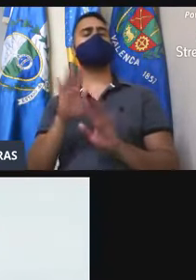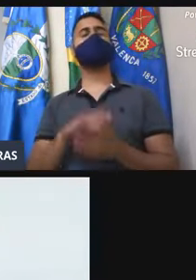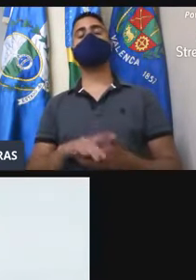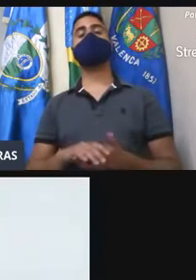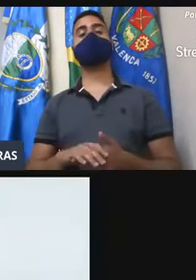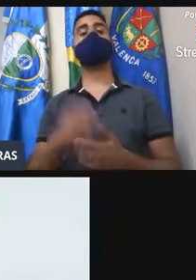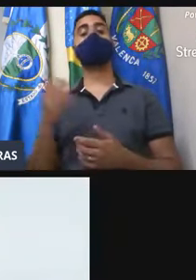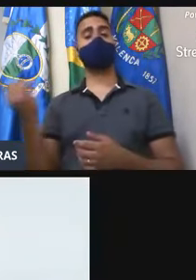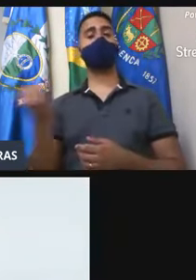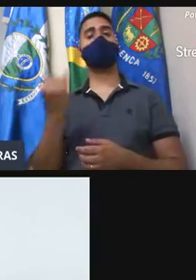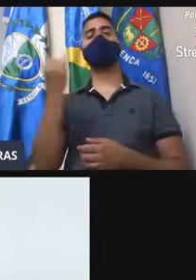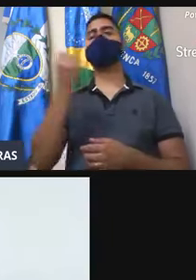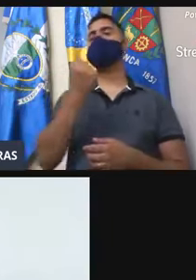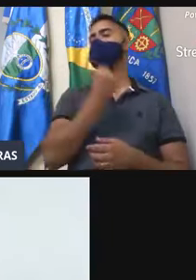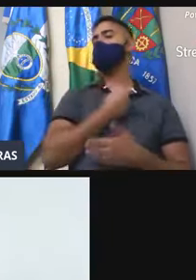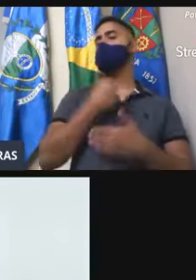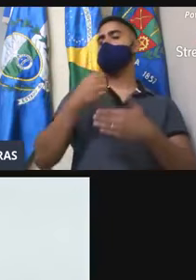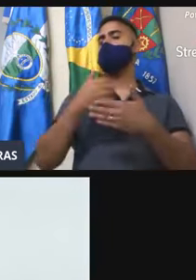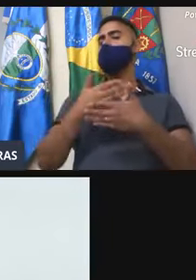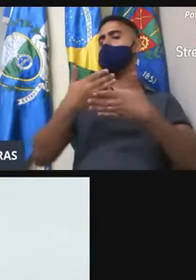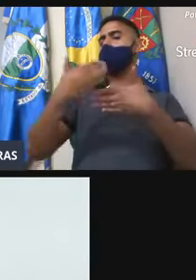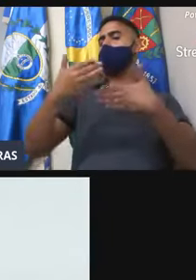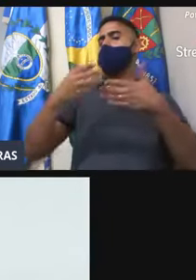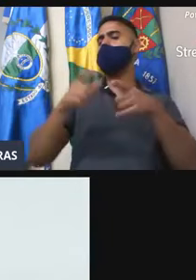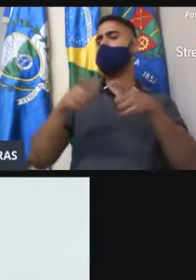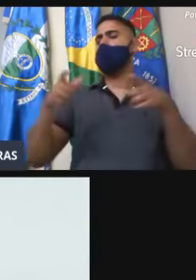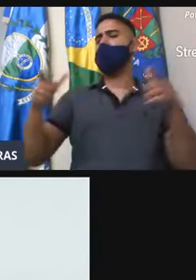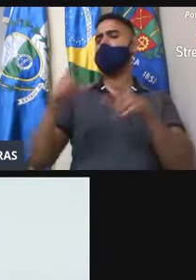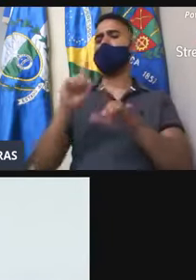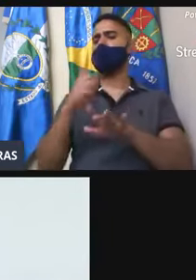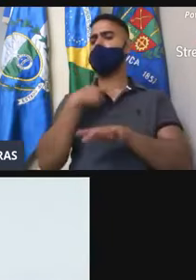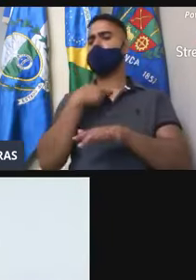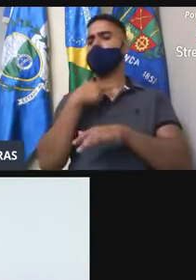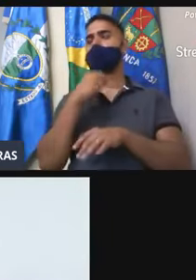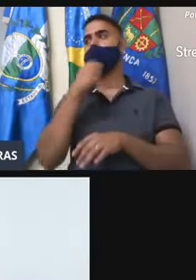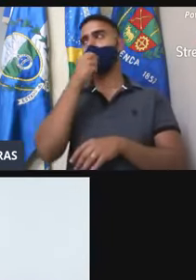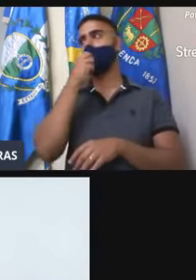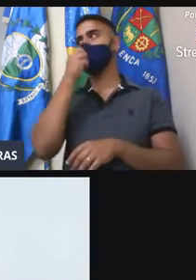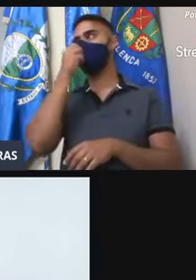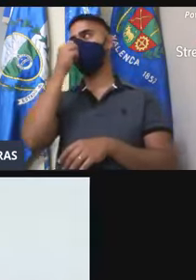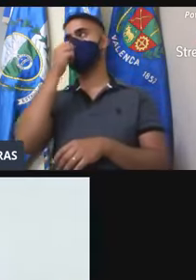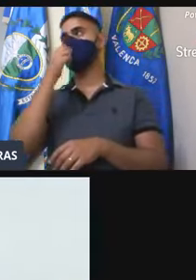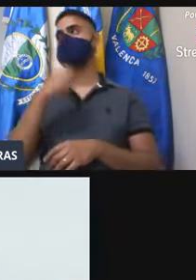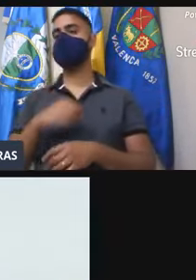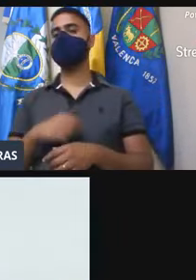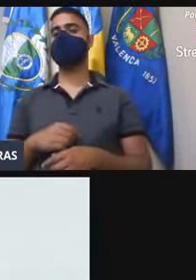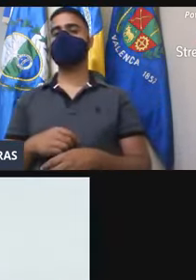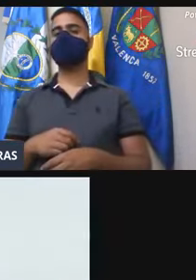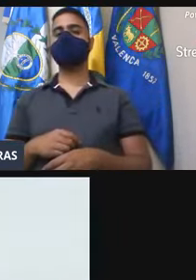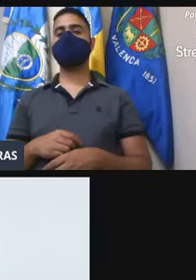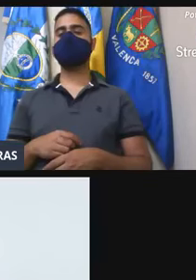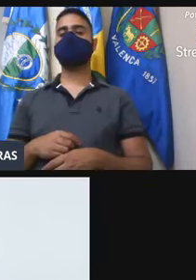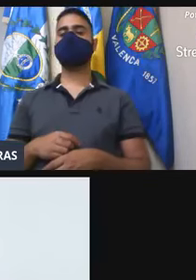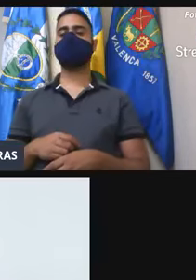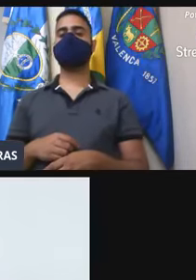é importante para que esse número não avance. É muito importante esse controle, quando a gente se fala da barreira.